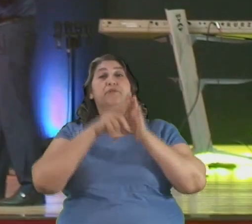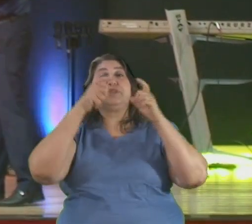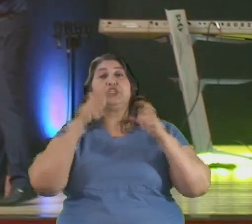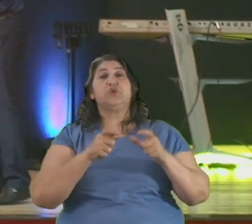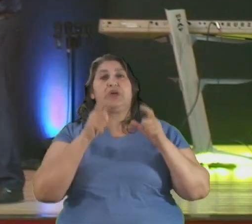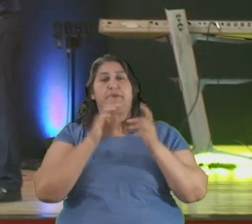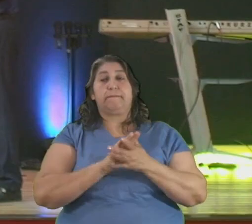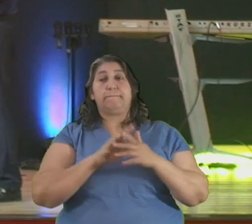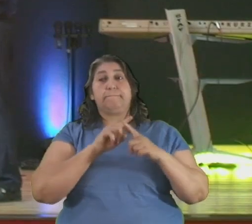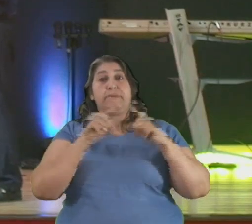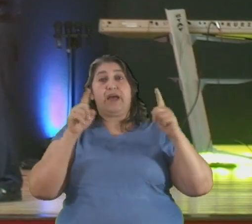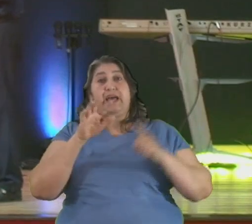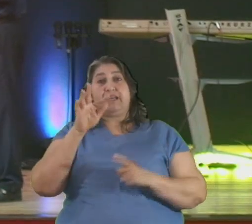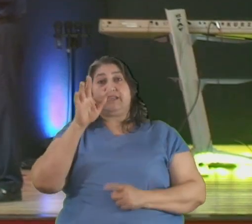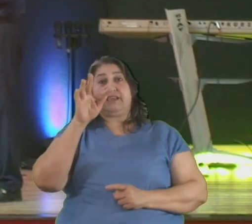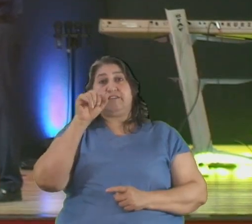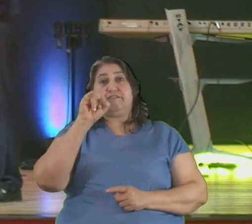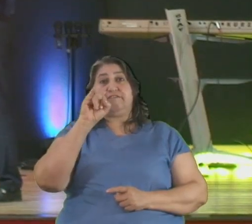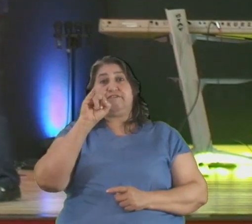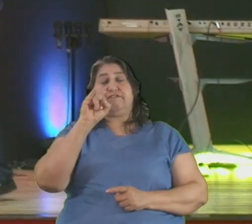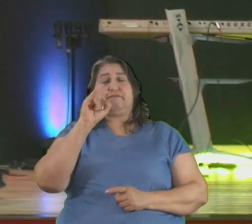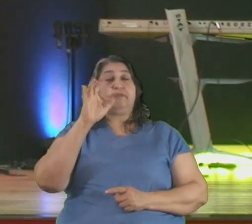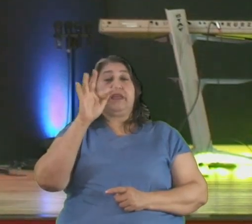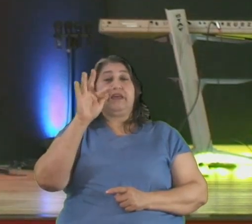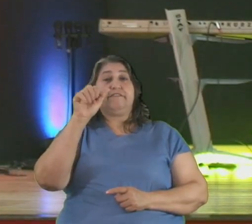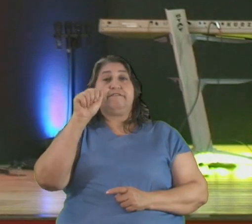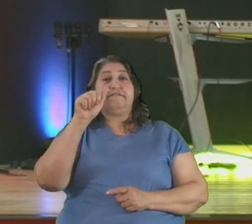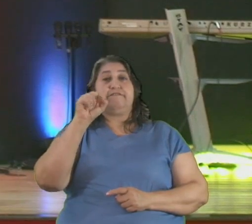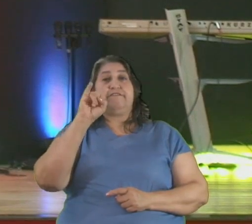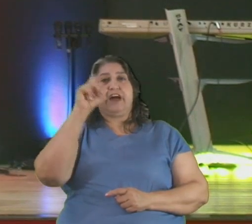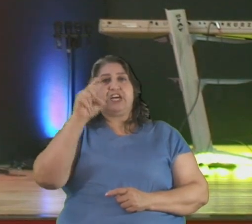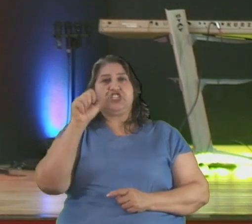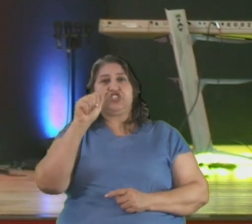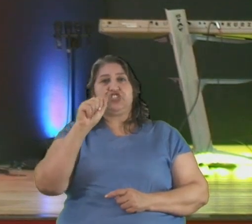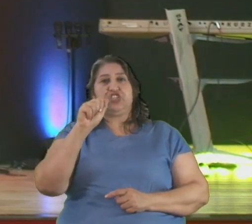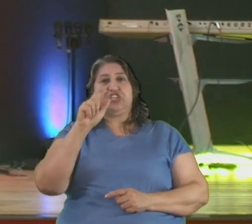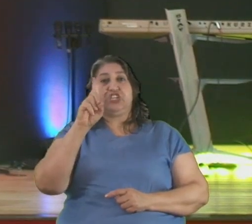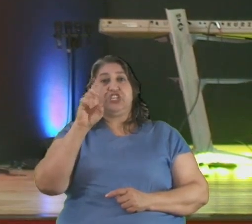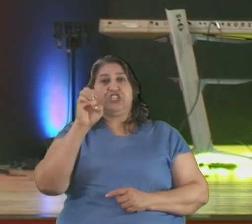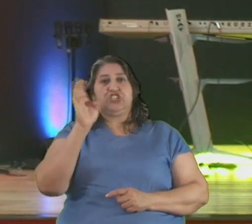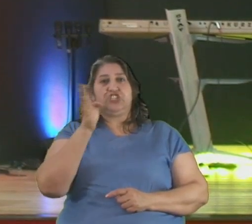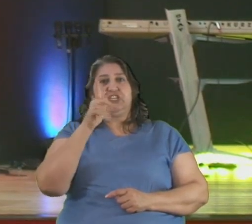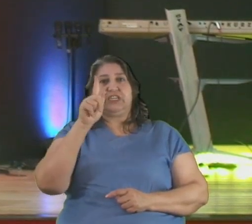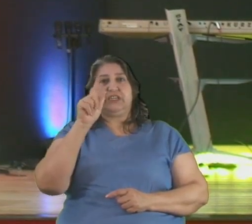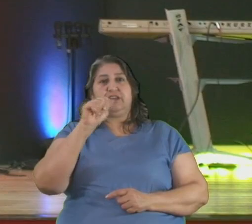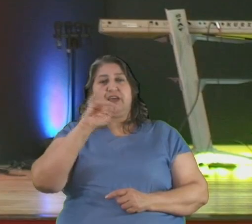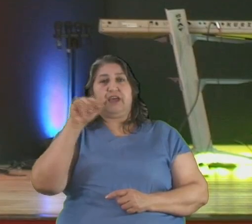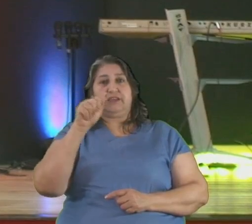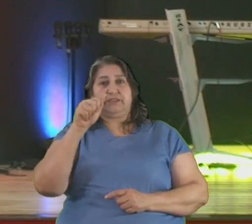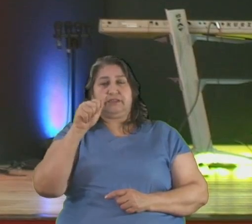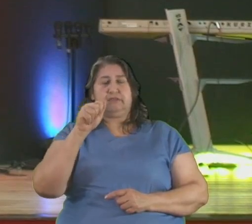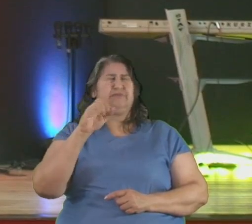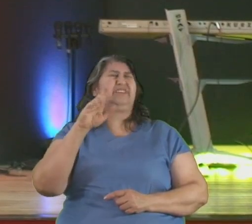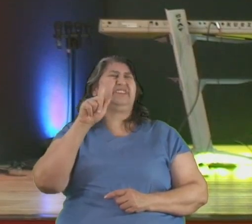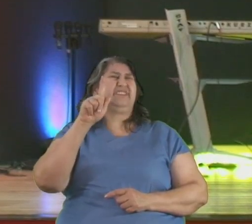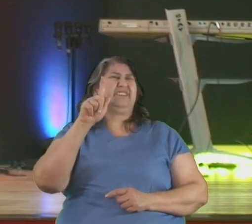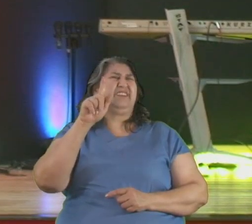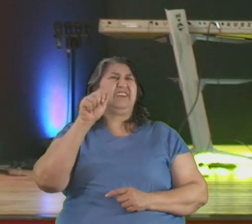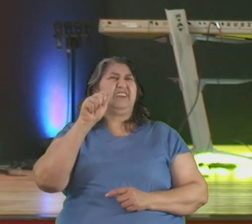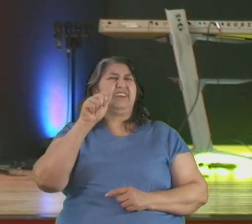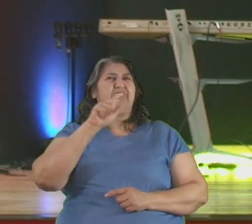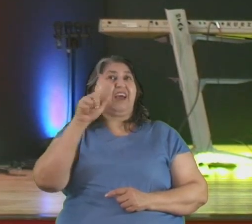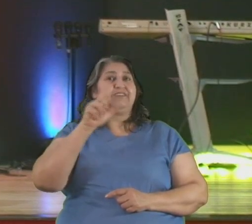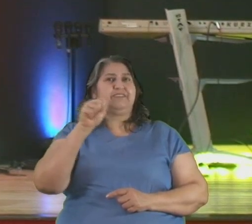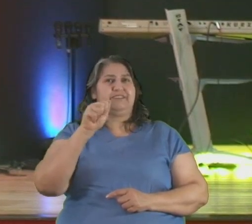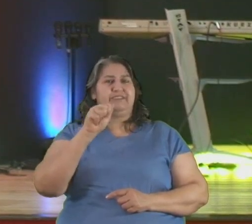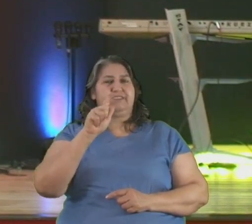faixa de Gaza, que é essa outra fatia aqui que vocês estão vendo, de laranja, a faixa de